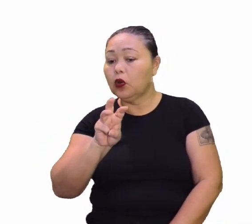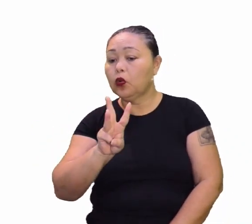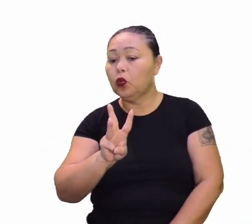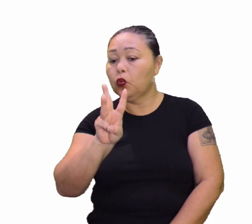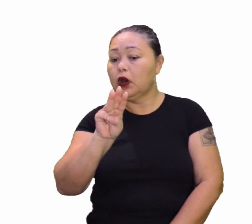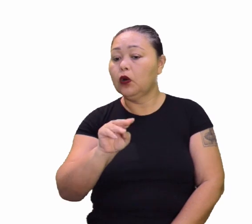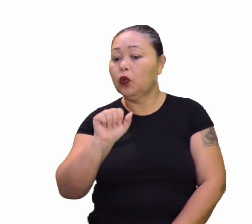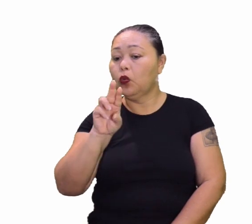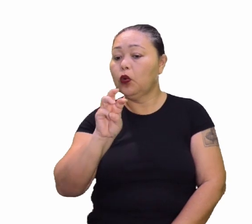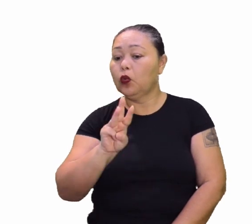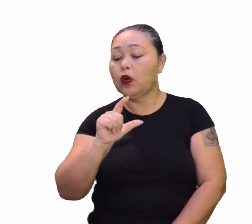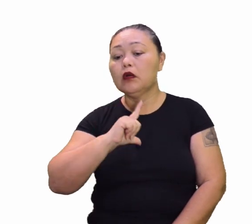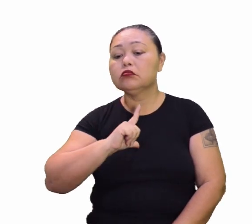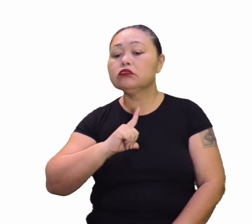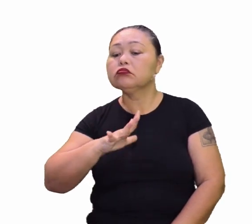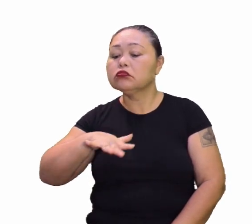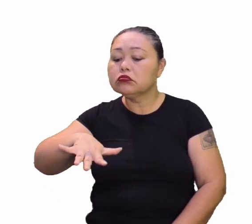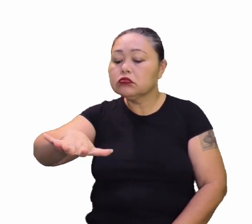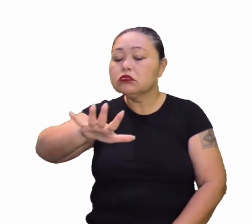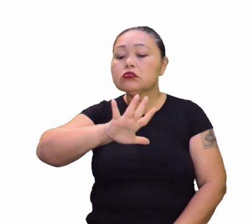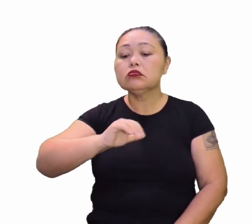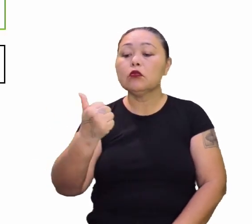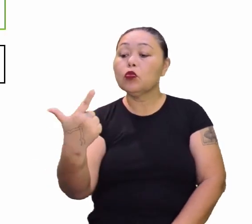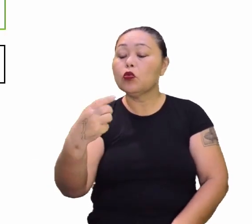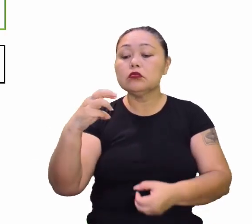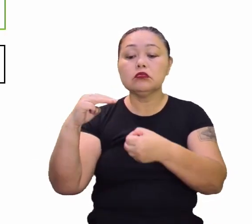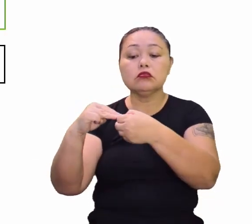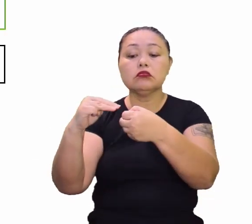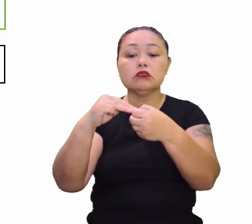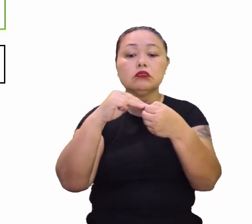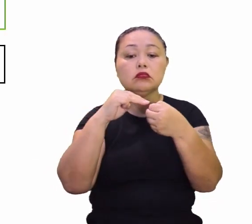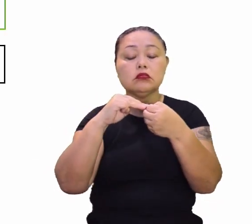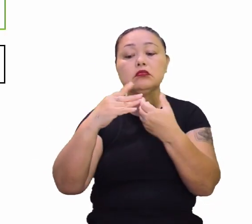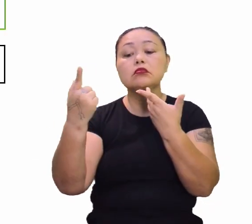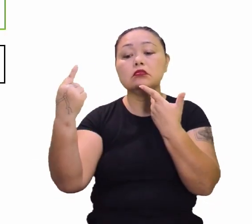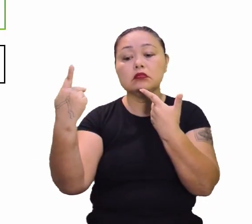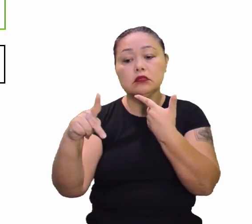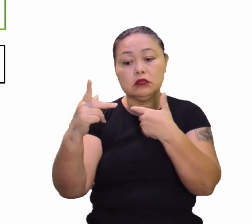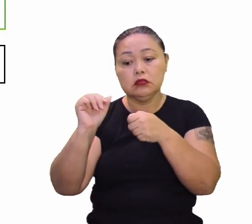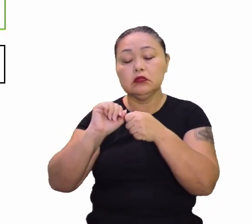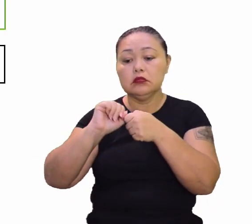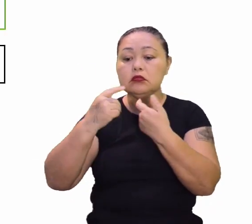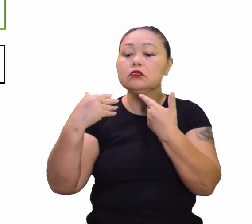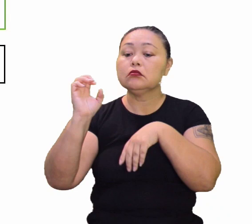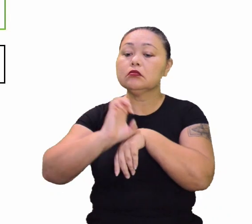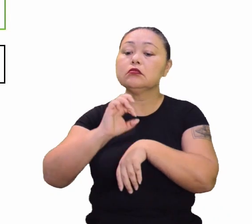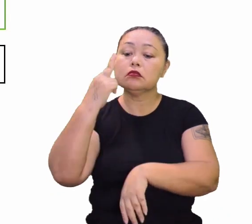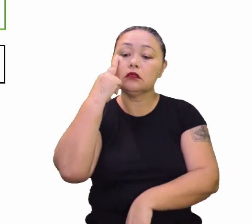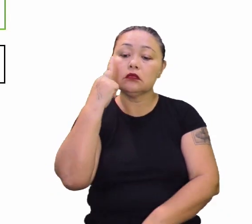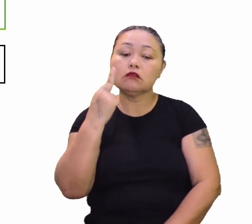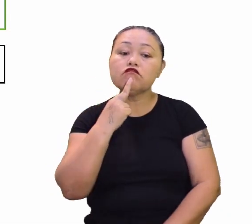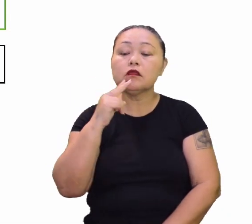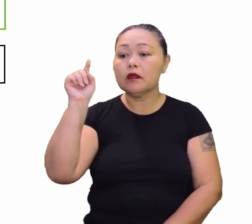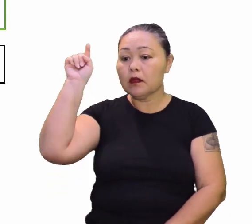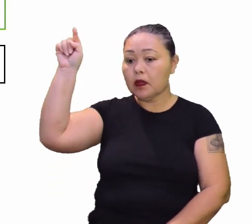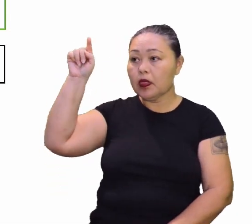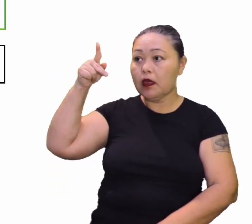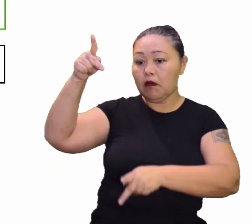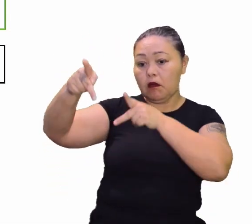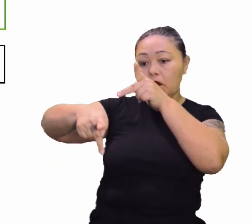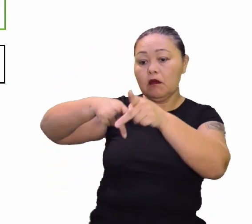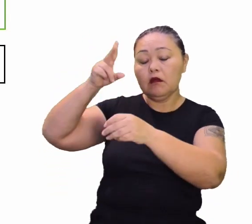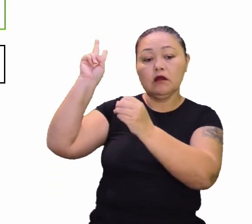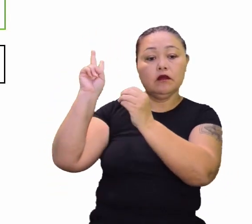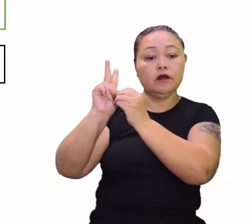Urueu-Uauau, que falamos que compreende 12 municípios do estado de Rondônia, maior terra. E falamos aí dos nossos principais povos